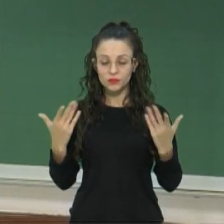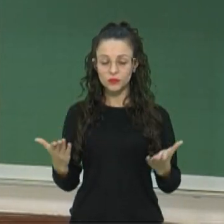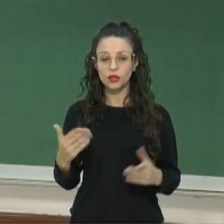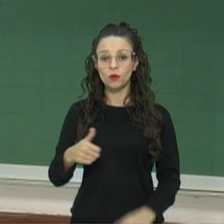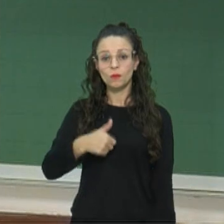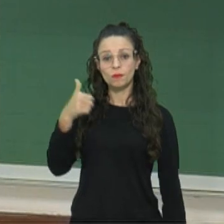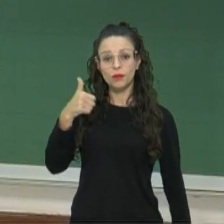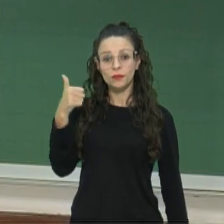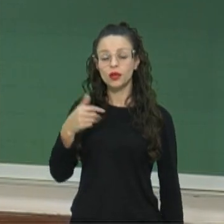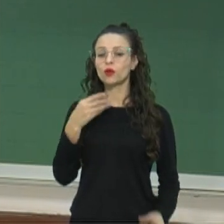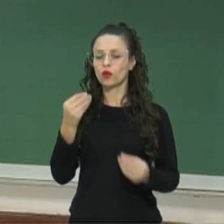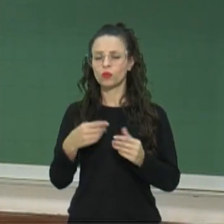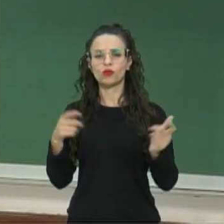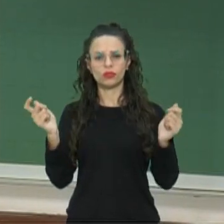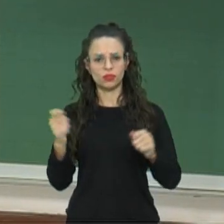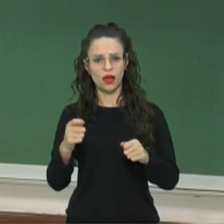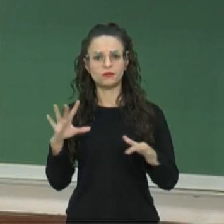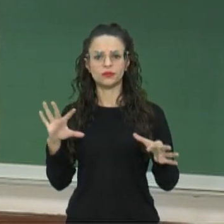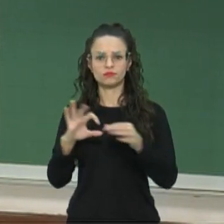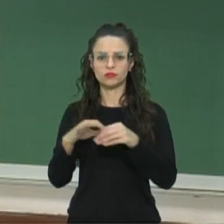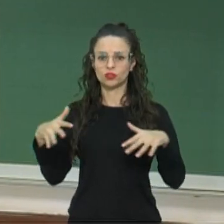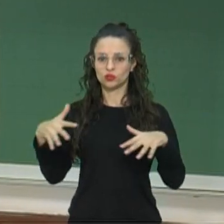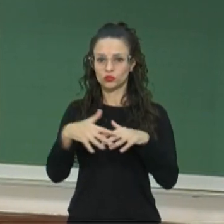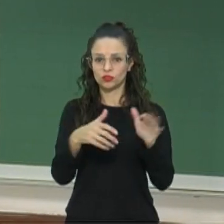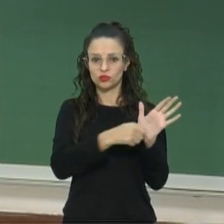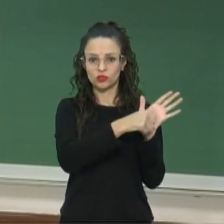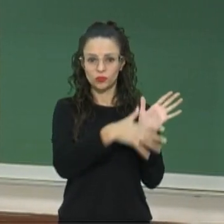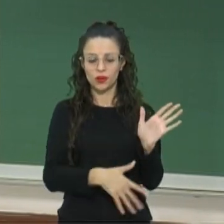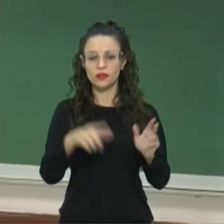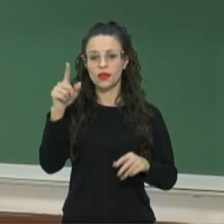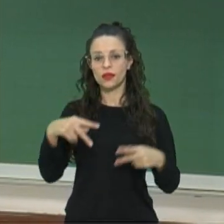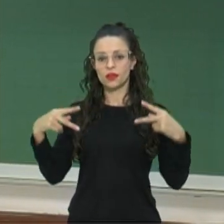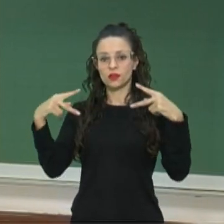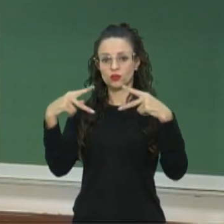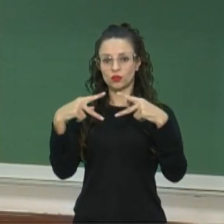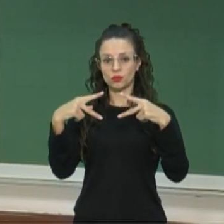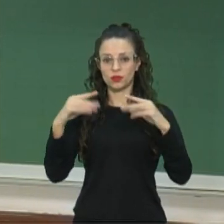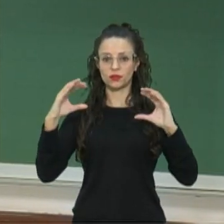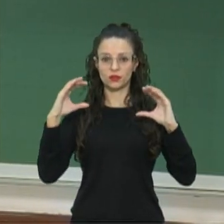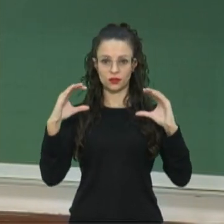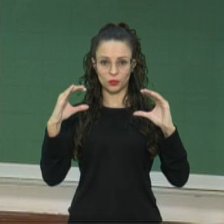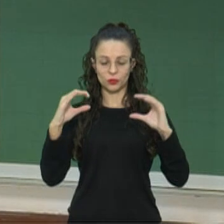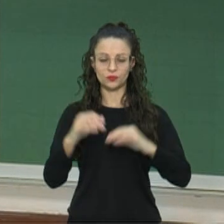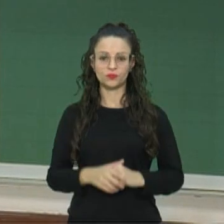primeira condição de existência é a dupla ligação entre dois